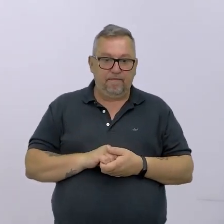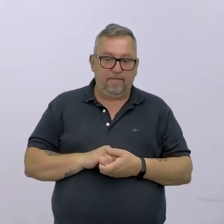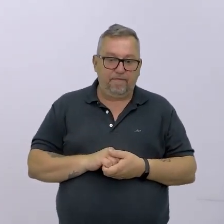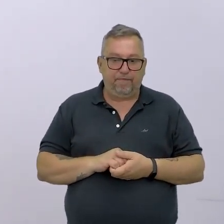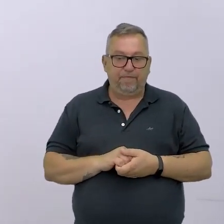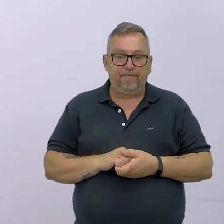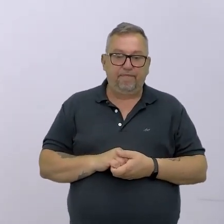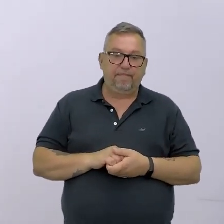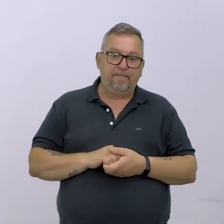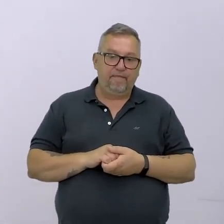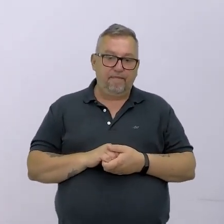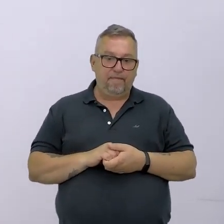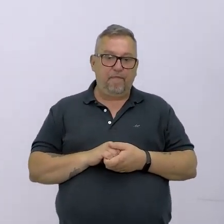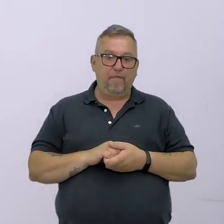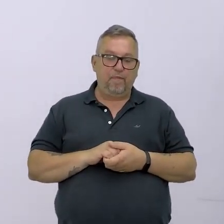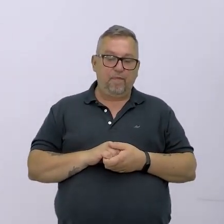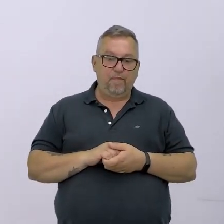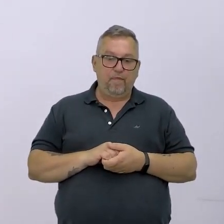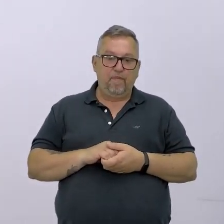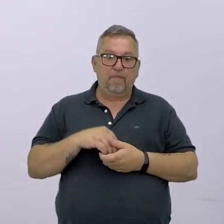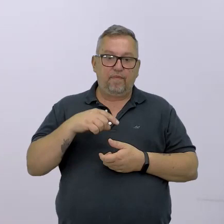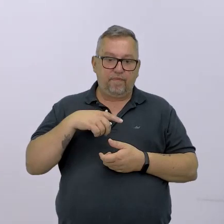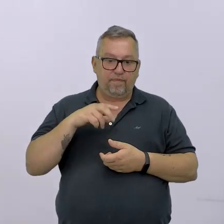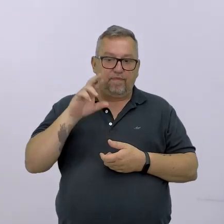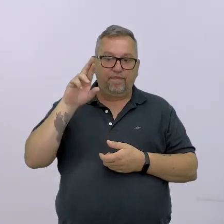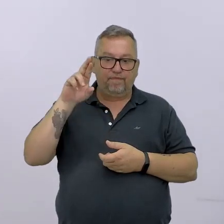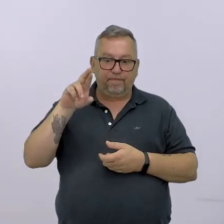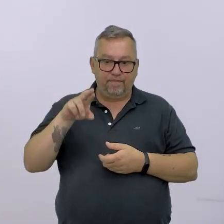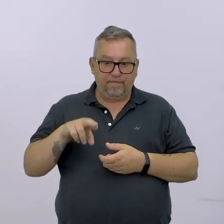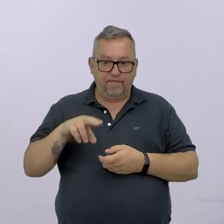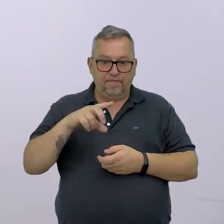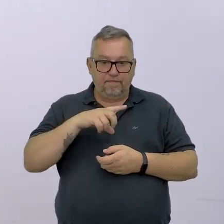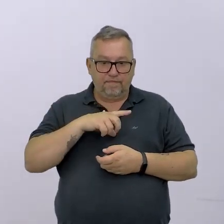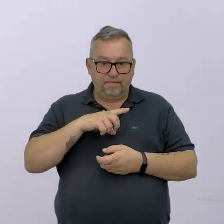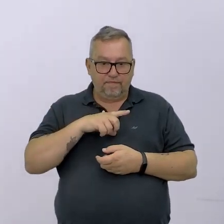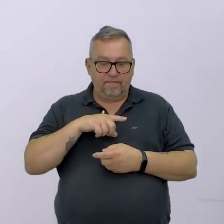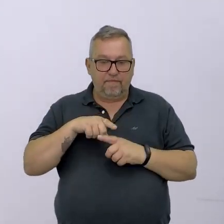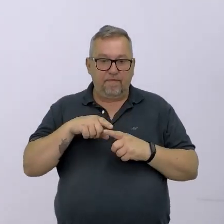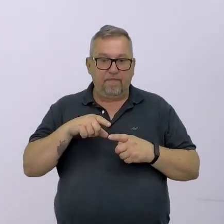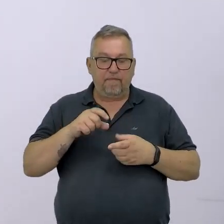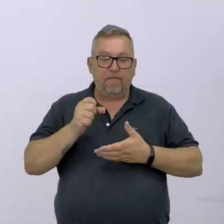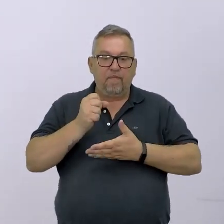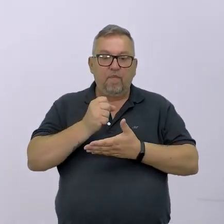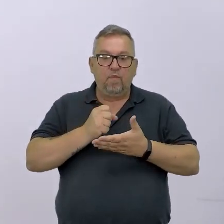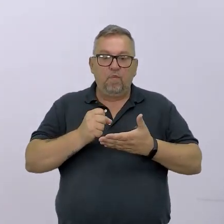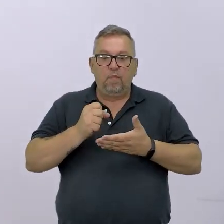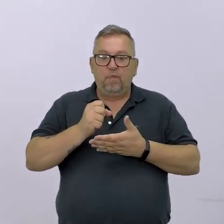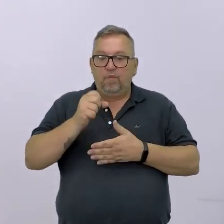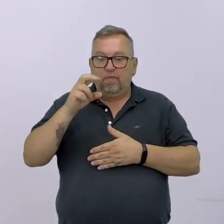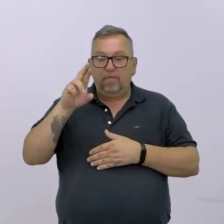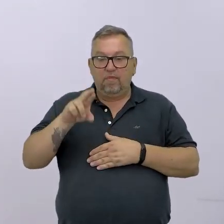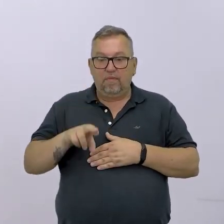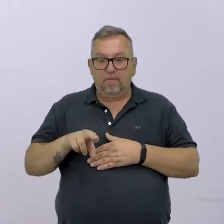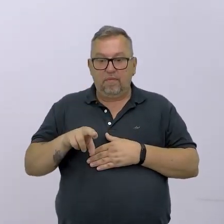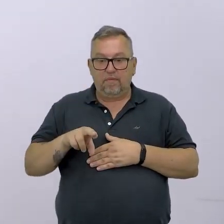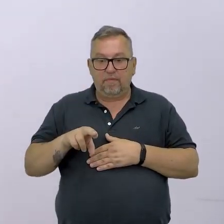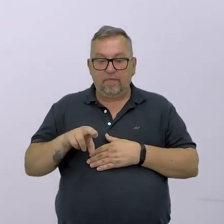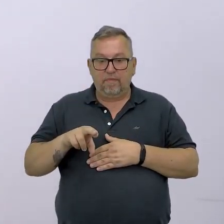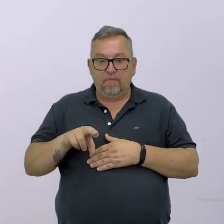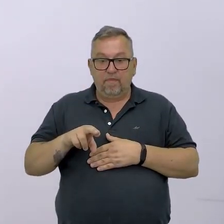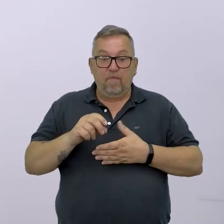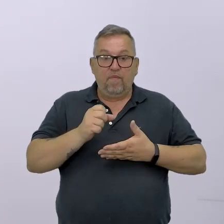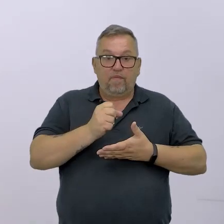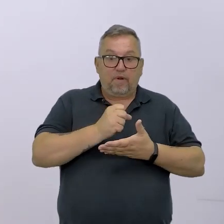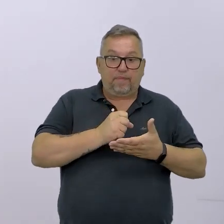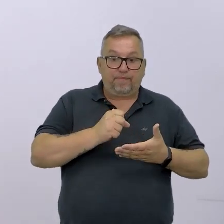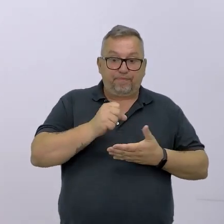da nossa razão, para esse átomo da nossa razão, que seja, enfim, para esse fundamento da nossa razão, o fundamento principal